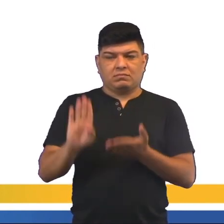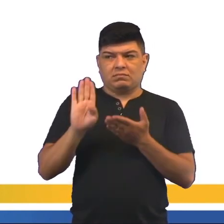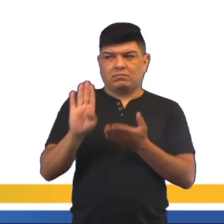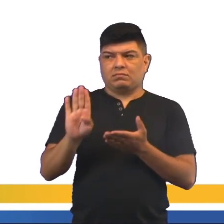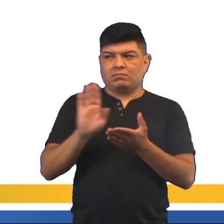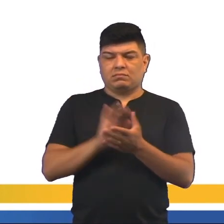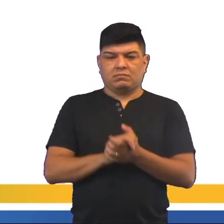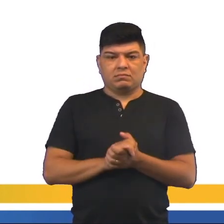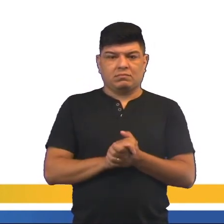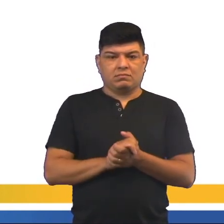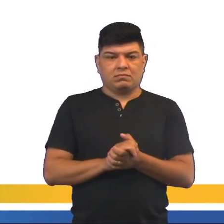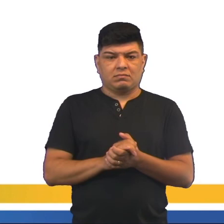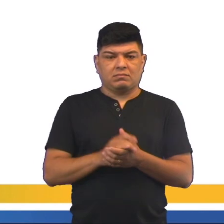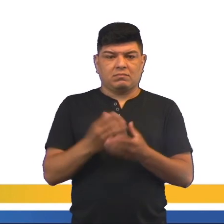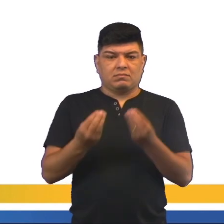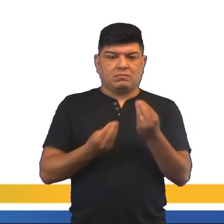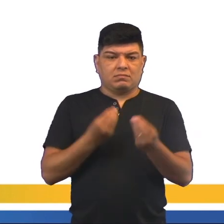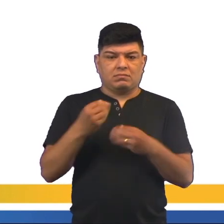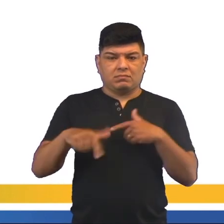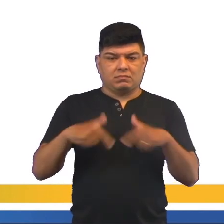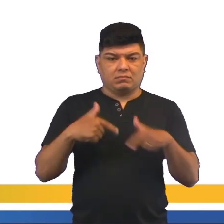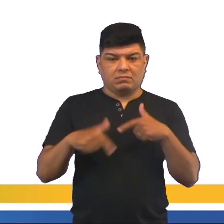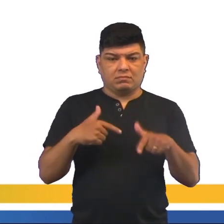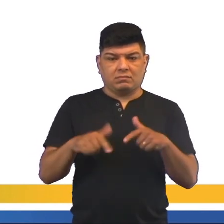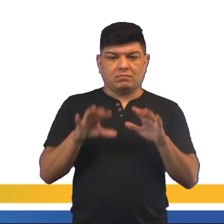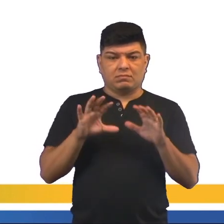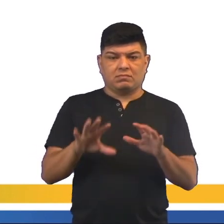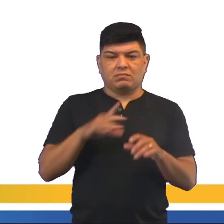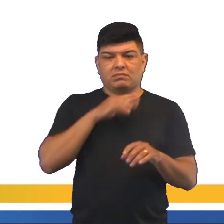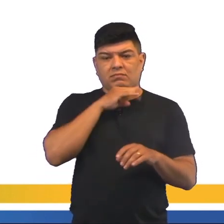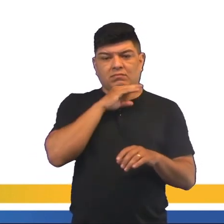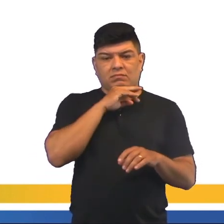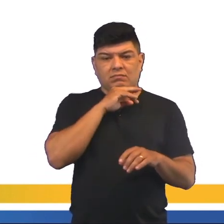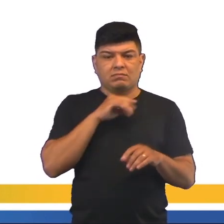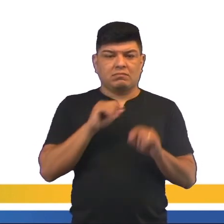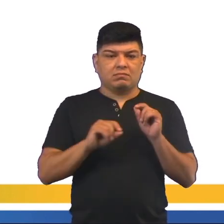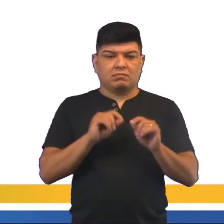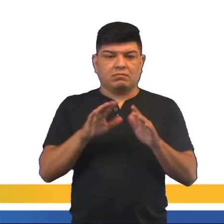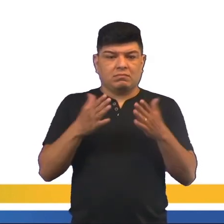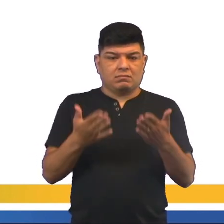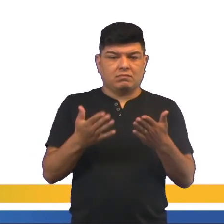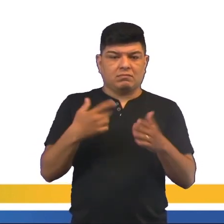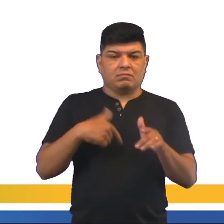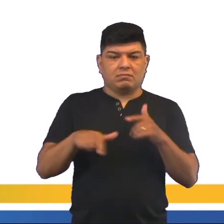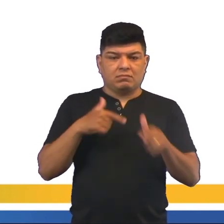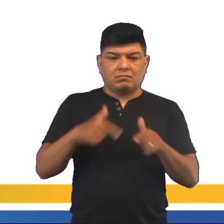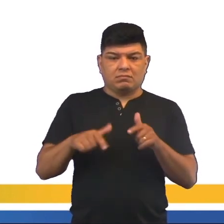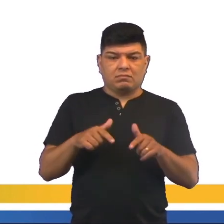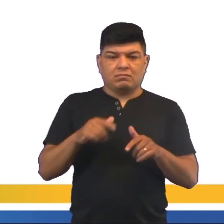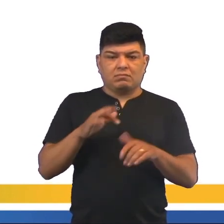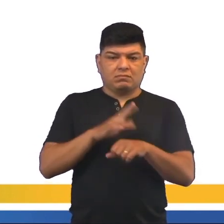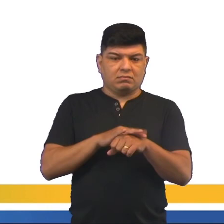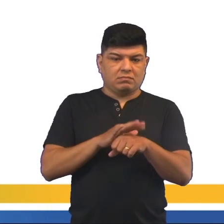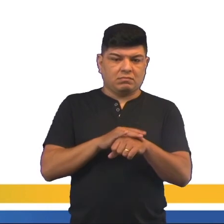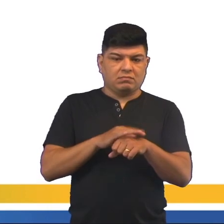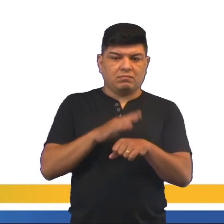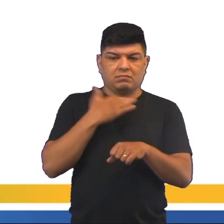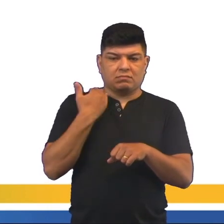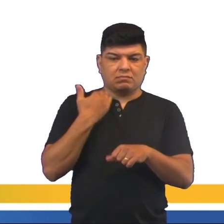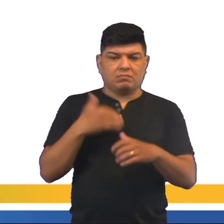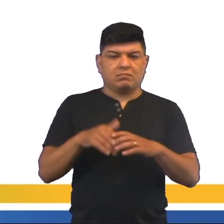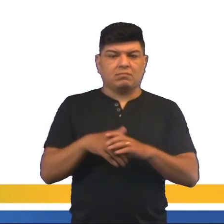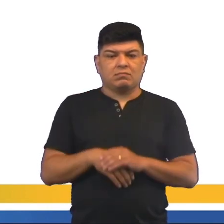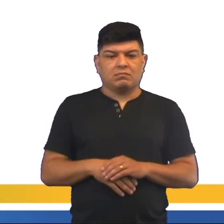dos trabalhadores. Letra B. As condições de trabalho eram insalubres, motivo pelo qual muitos